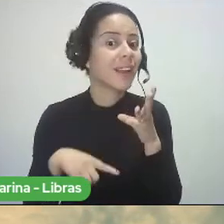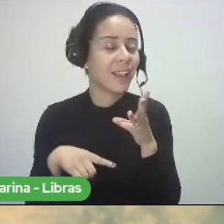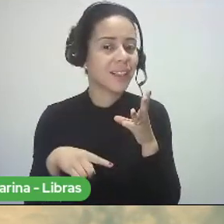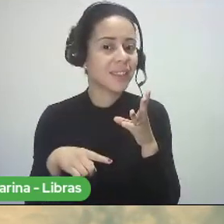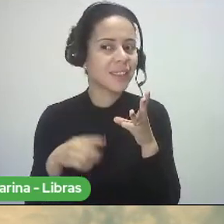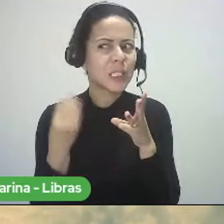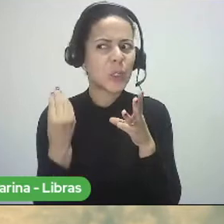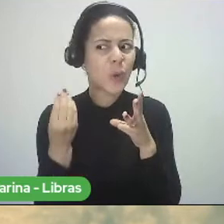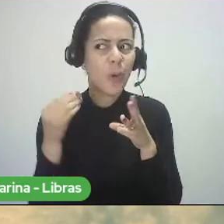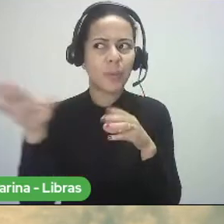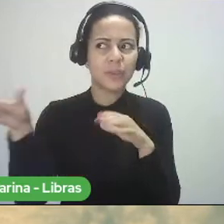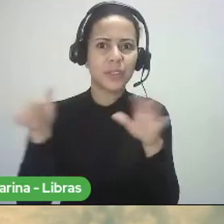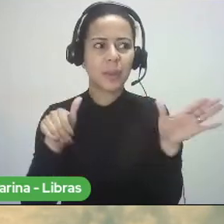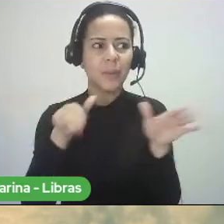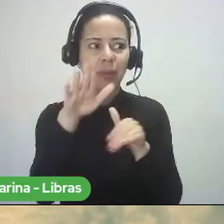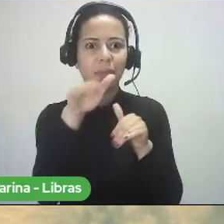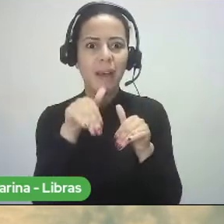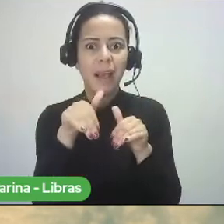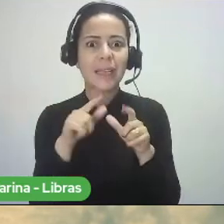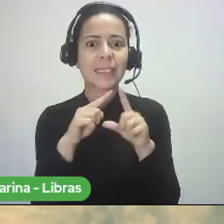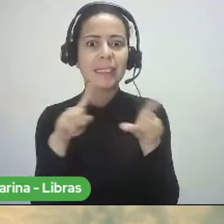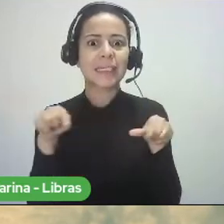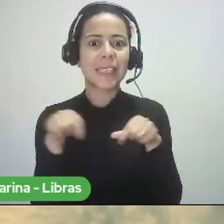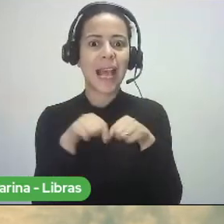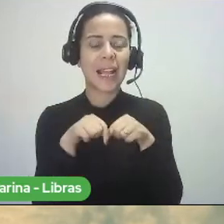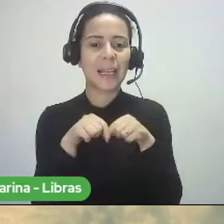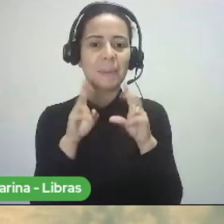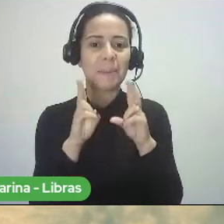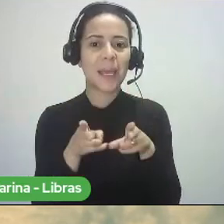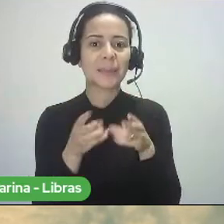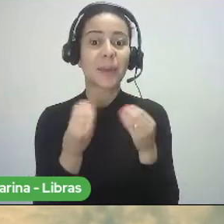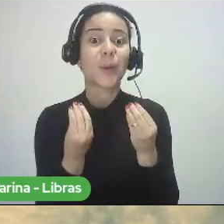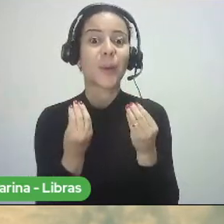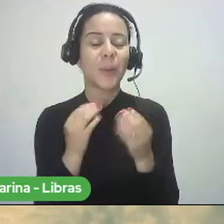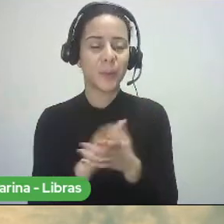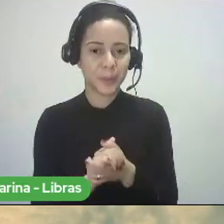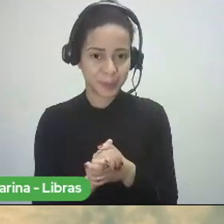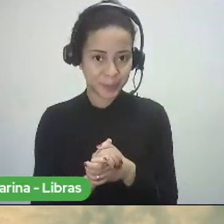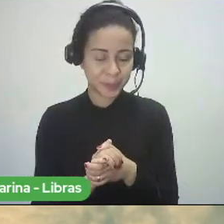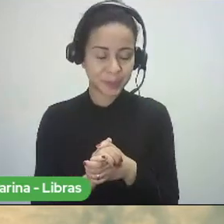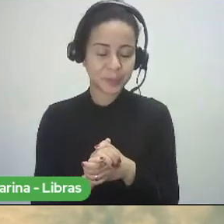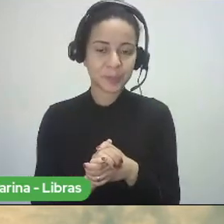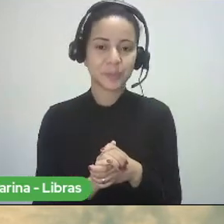mesma sala. Acho que a obra deu uma parada agora aqui. Então, a gente,